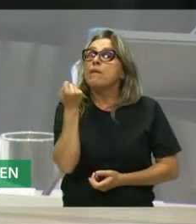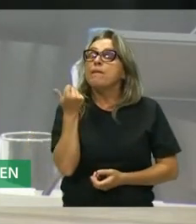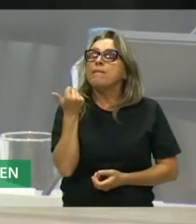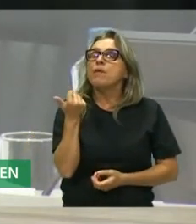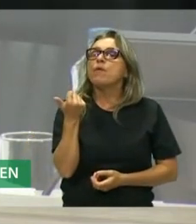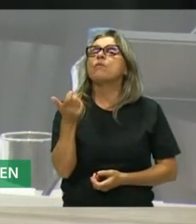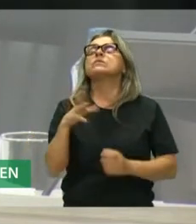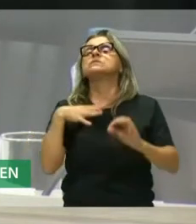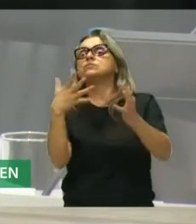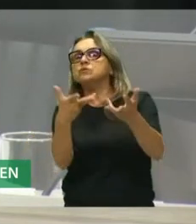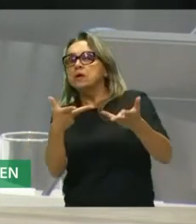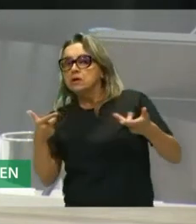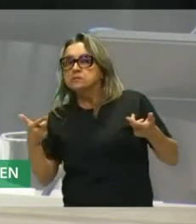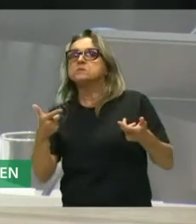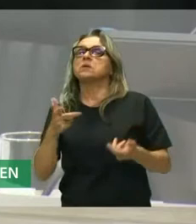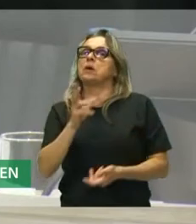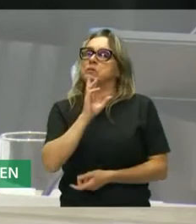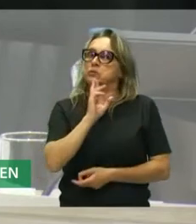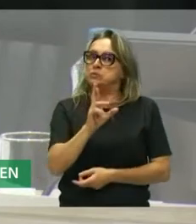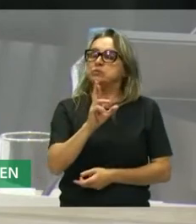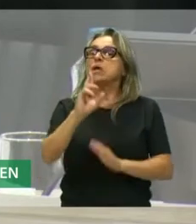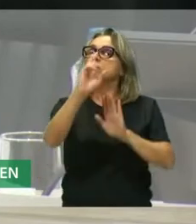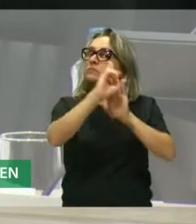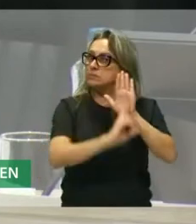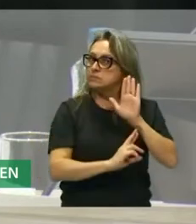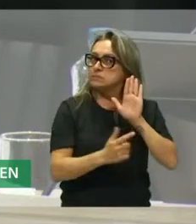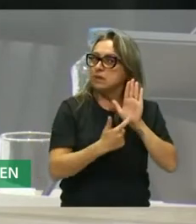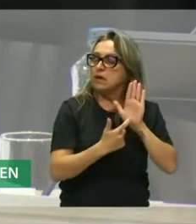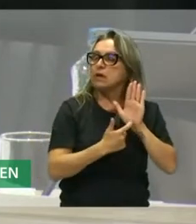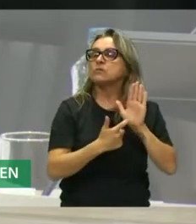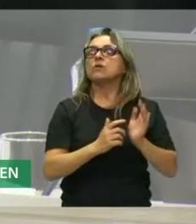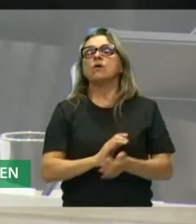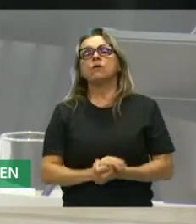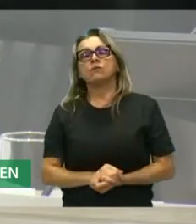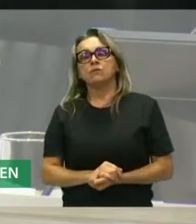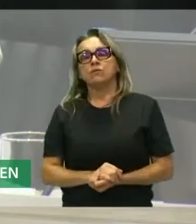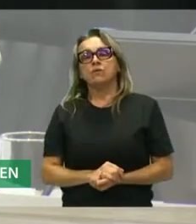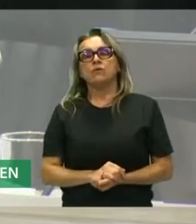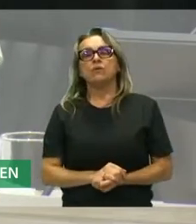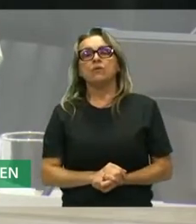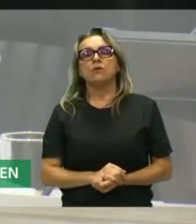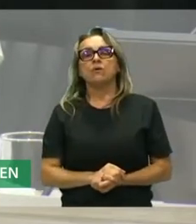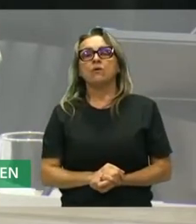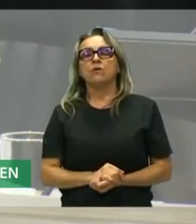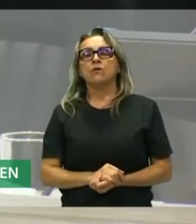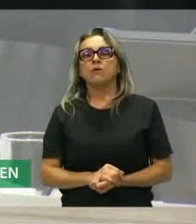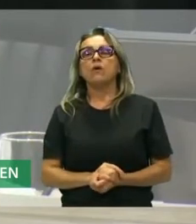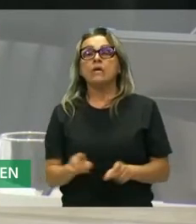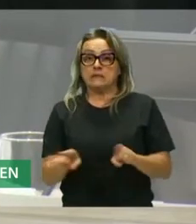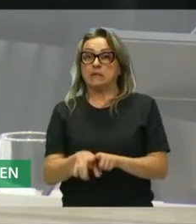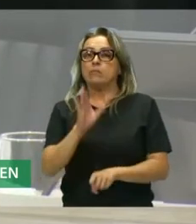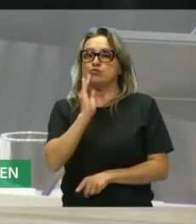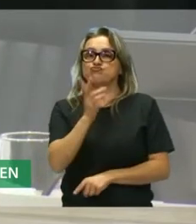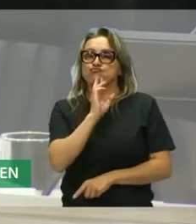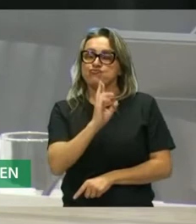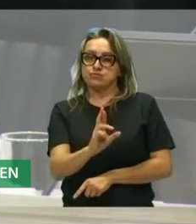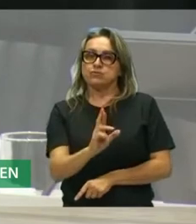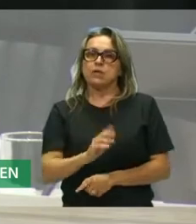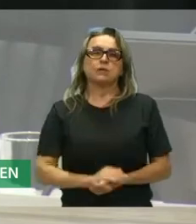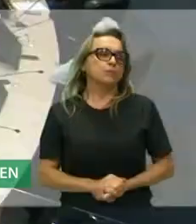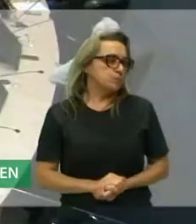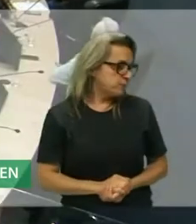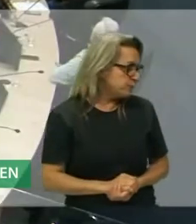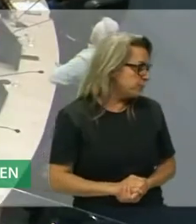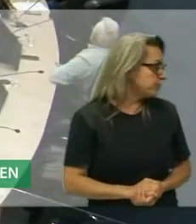o resultado desse relatório. Esse dado que eu disse aqui agora já é resultado desse relatório da auditoria. Só